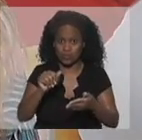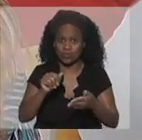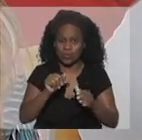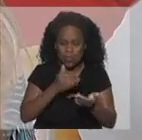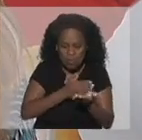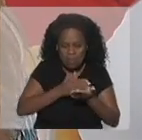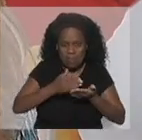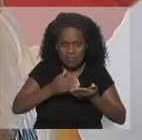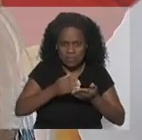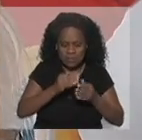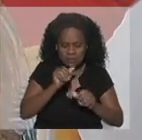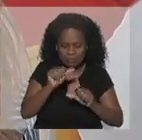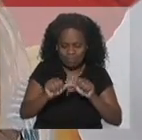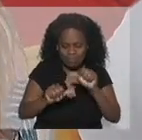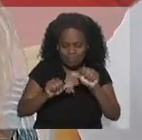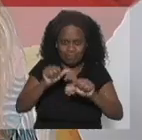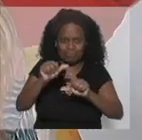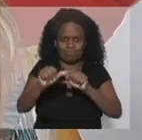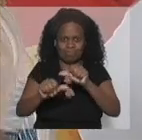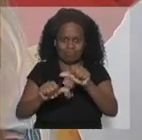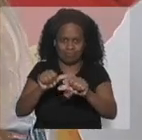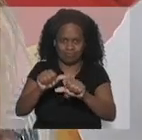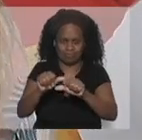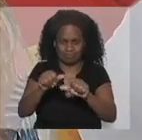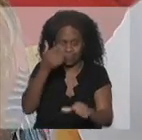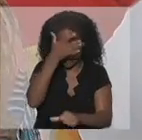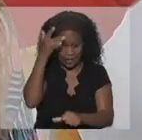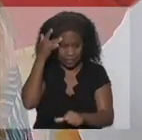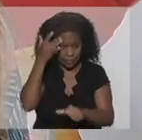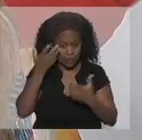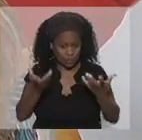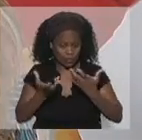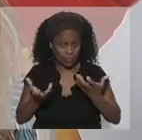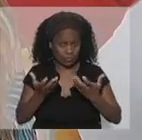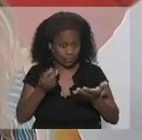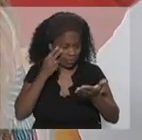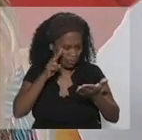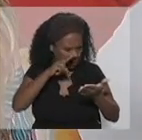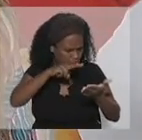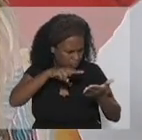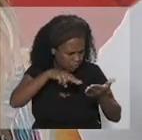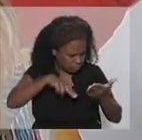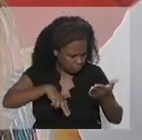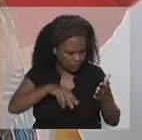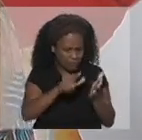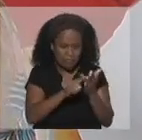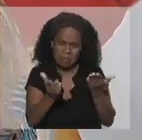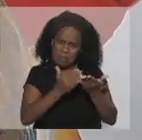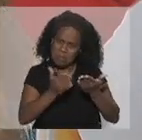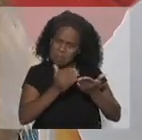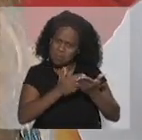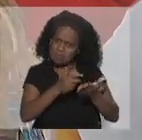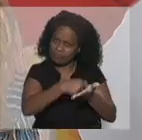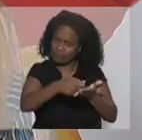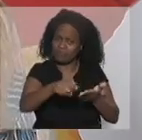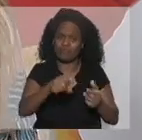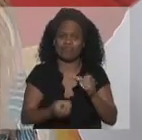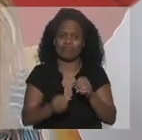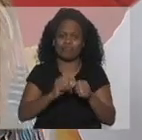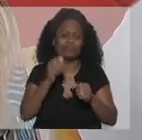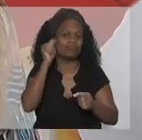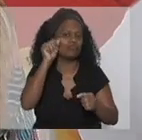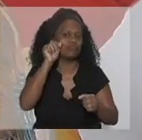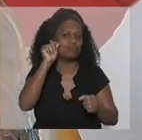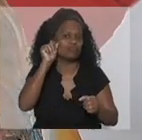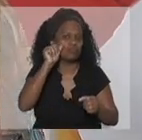estão transpondo essa barreira e existe um movimento de pessoas interessadas em ler livros escritos por mulheres, que tenham